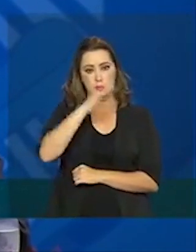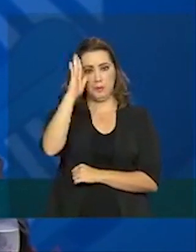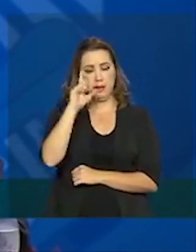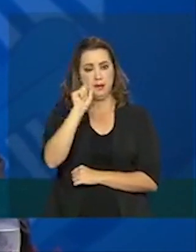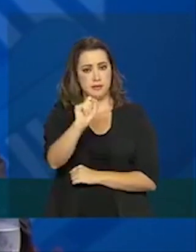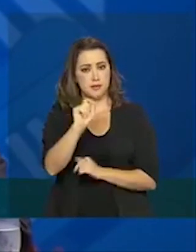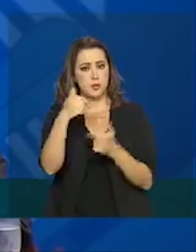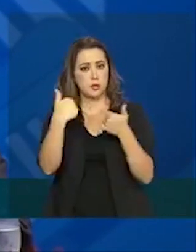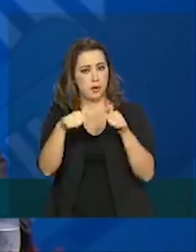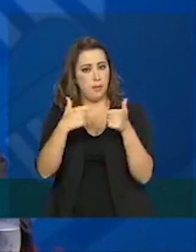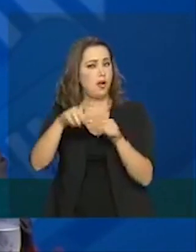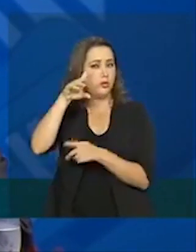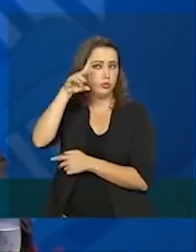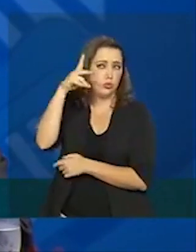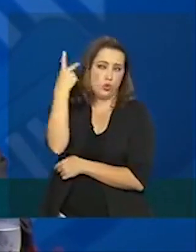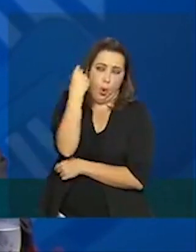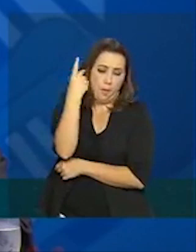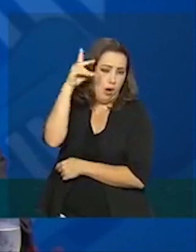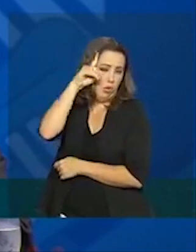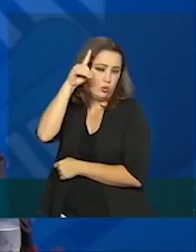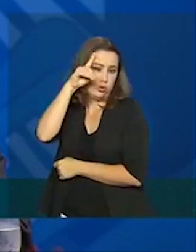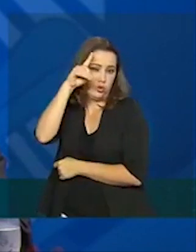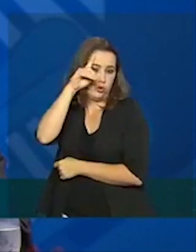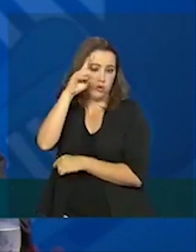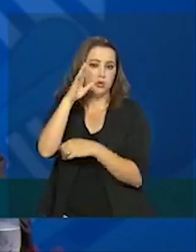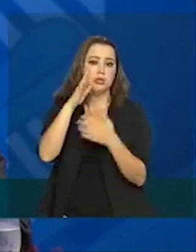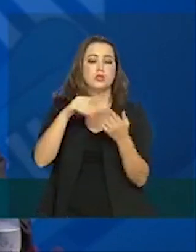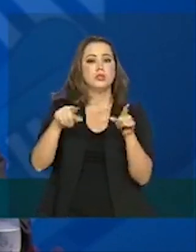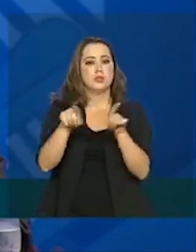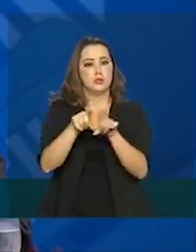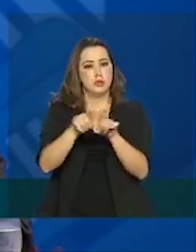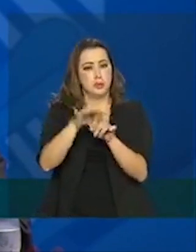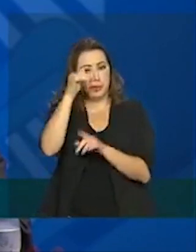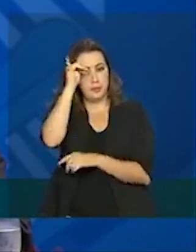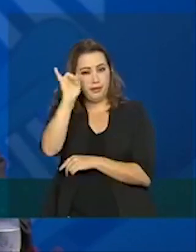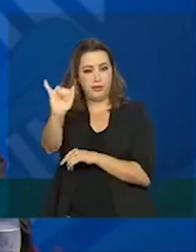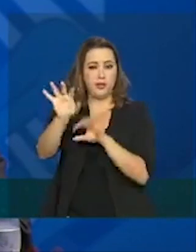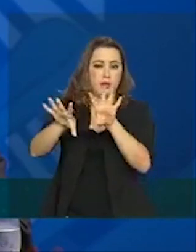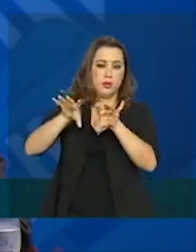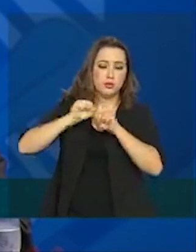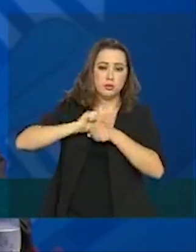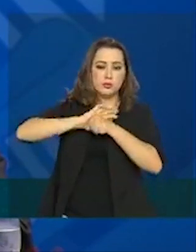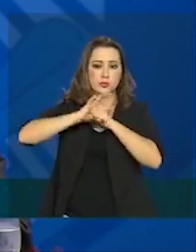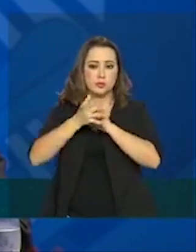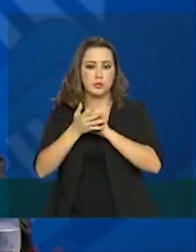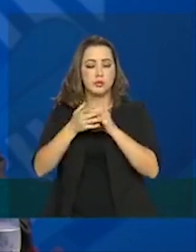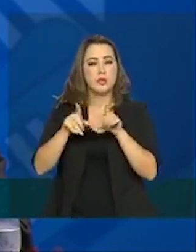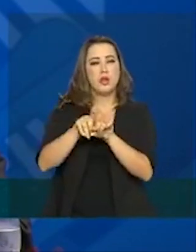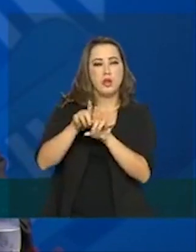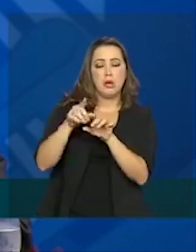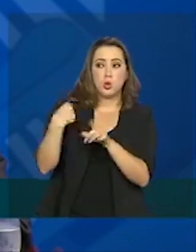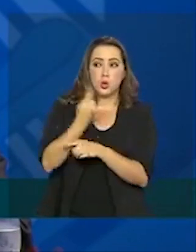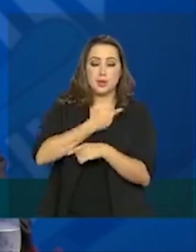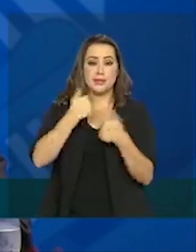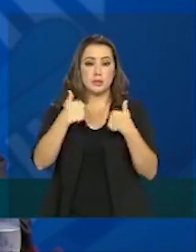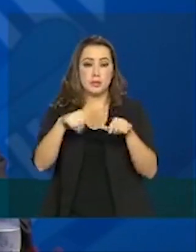do secretário executivo do Ministério da Saúde, Elcio Franco. Nesse pronunciamento, fica clara a forma de pagamento